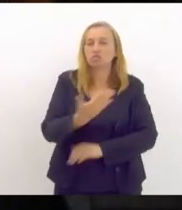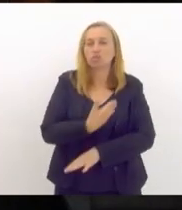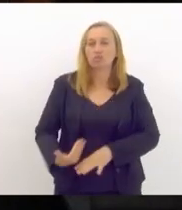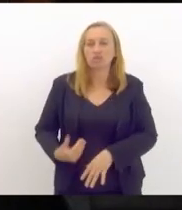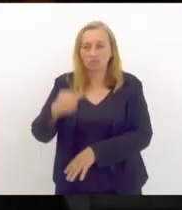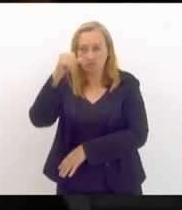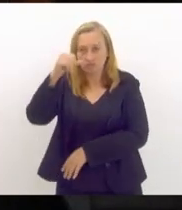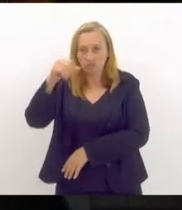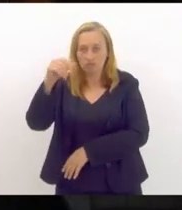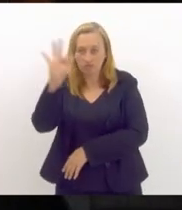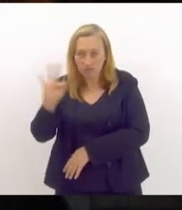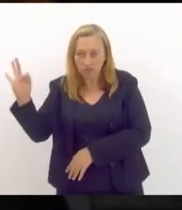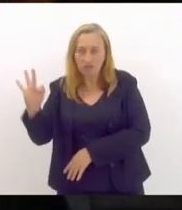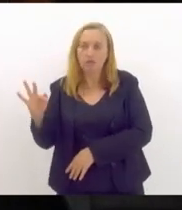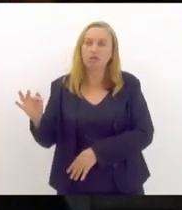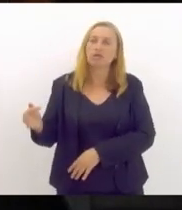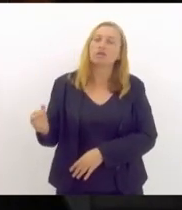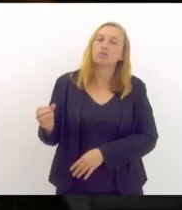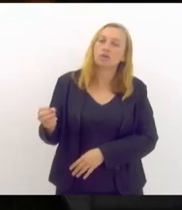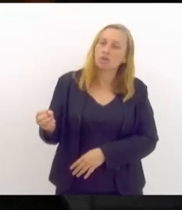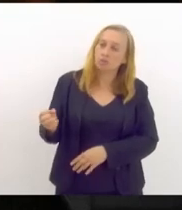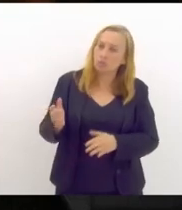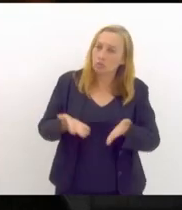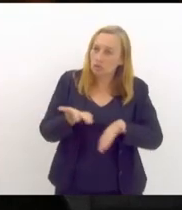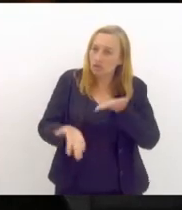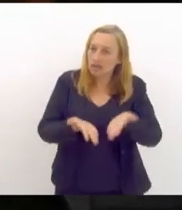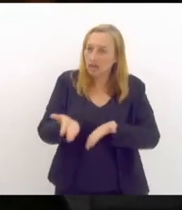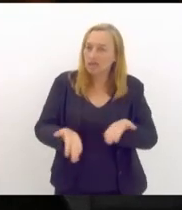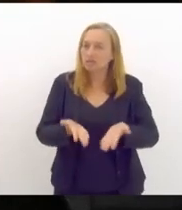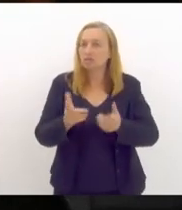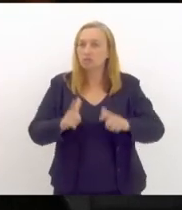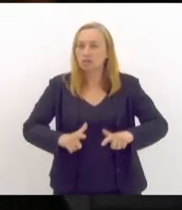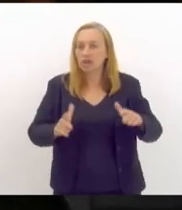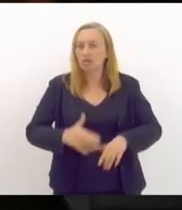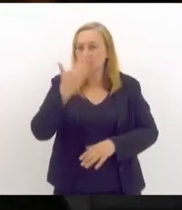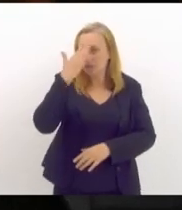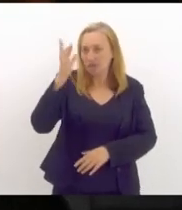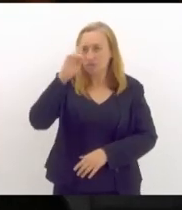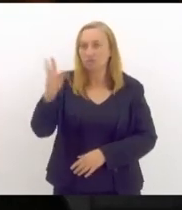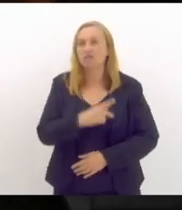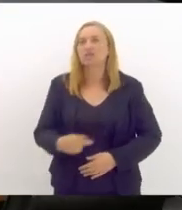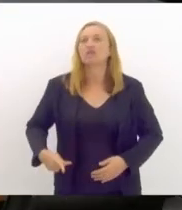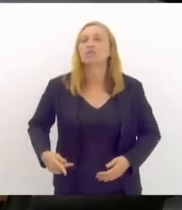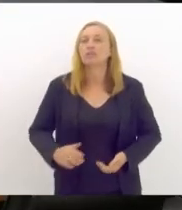para cuidar da nova subida da Serra e cuidar do usuário Obrigado presidente